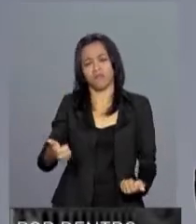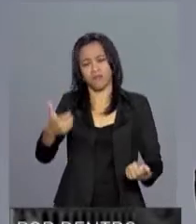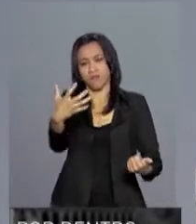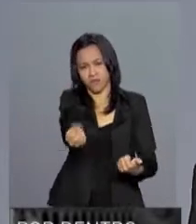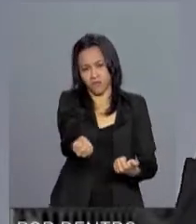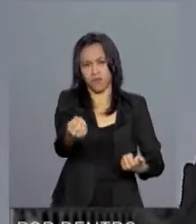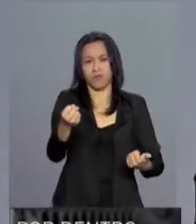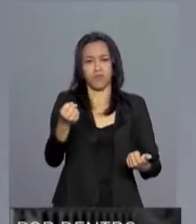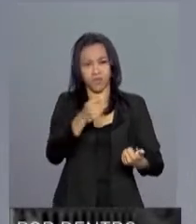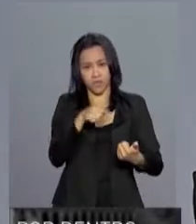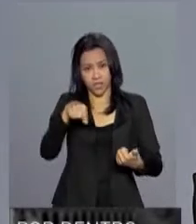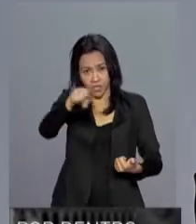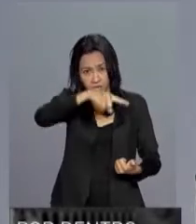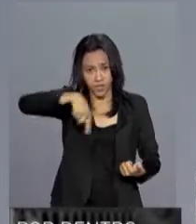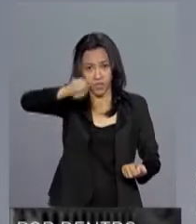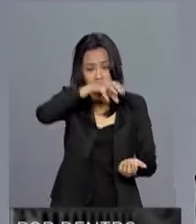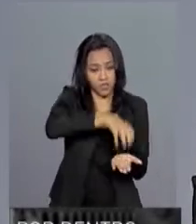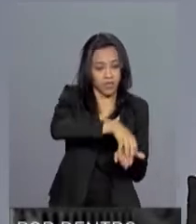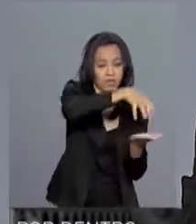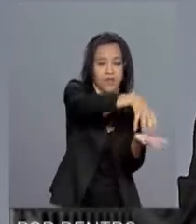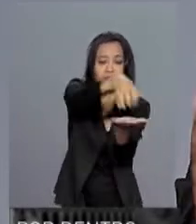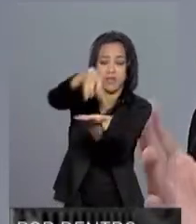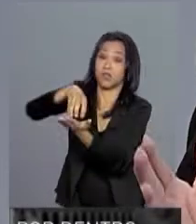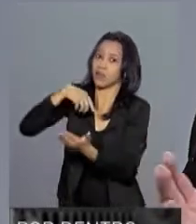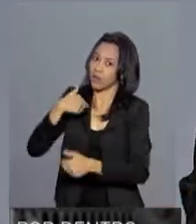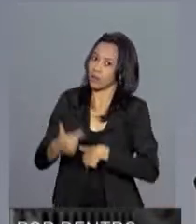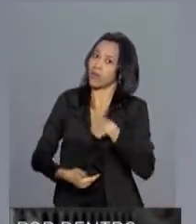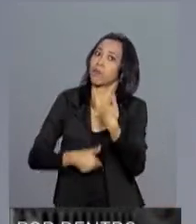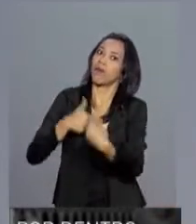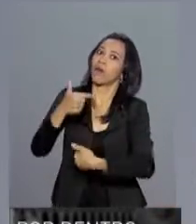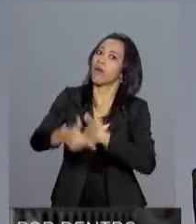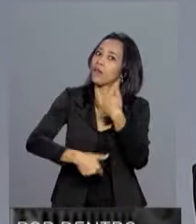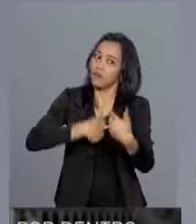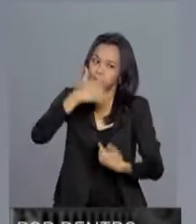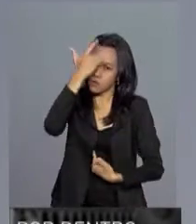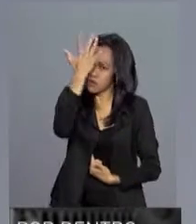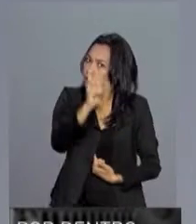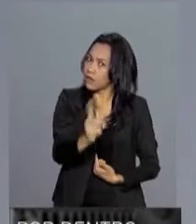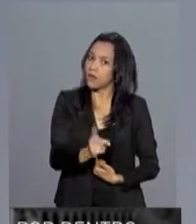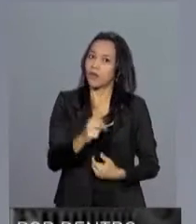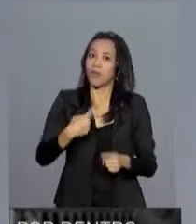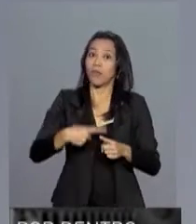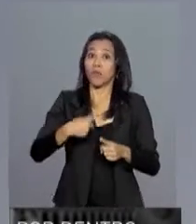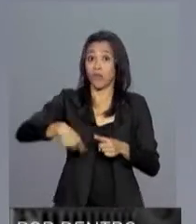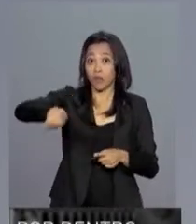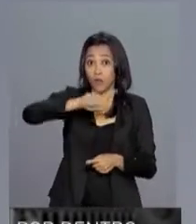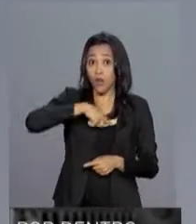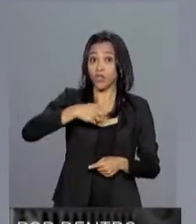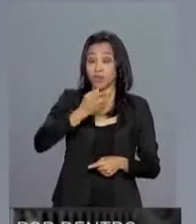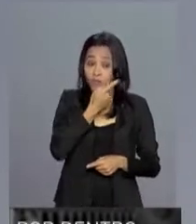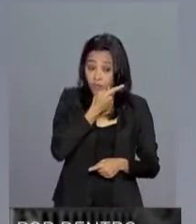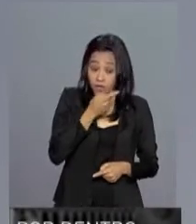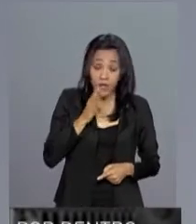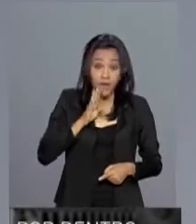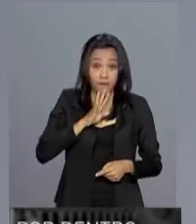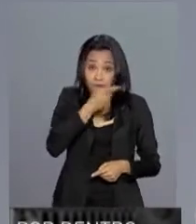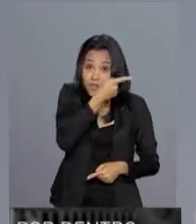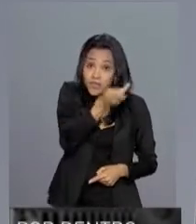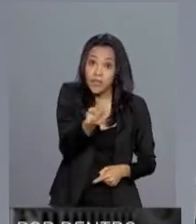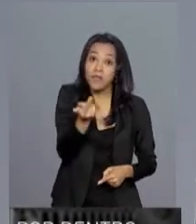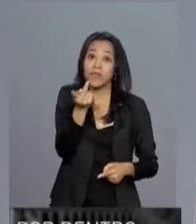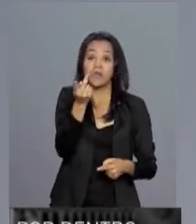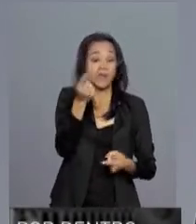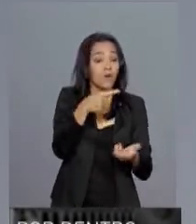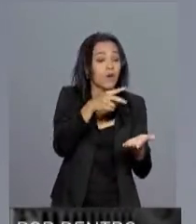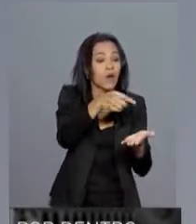total que está dando bastante trabalho porque nós estamos revisitando todos os convênios e repactuar ando esses